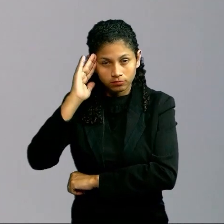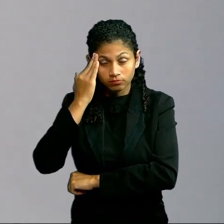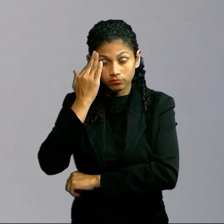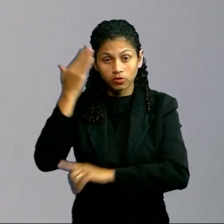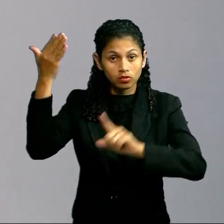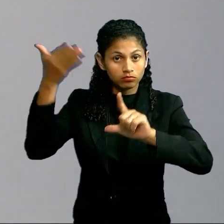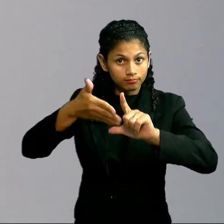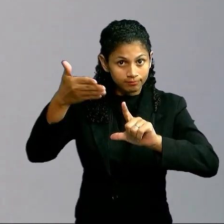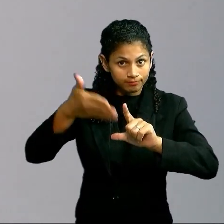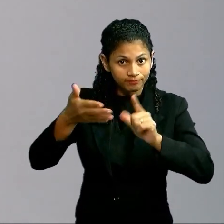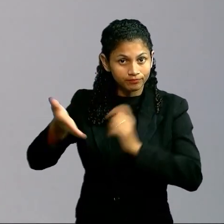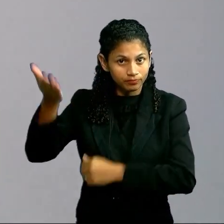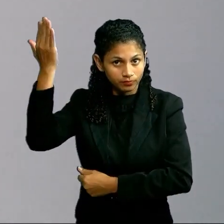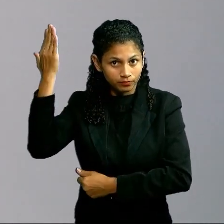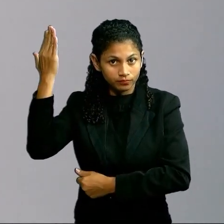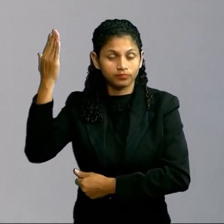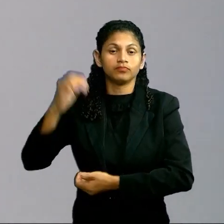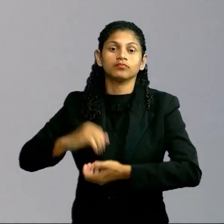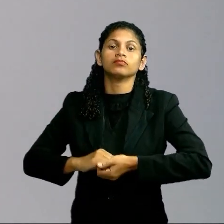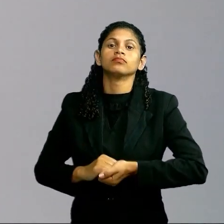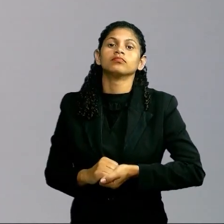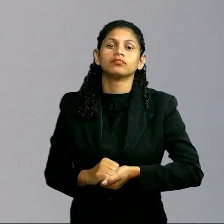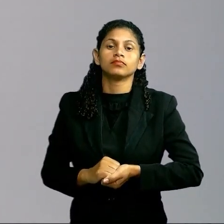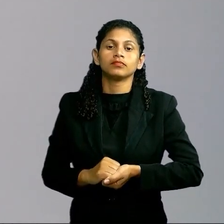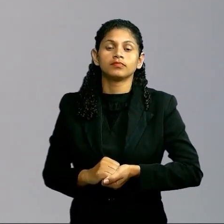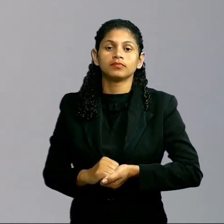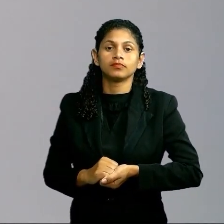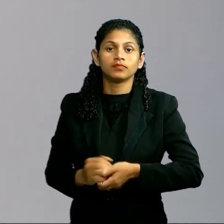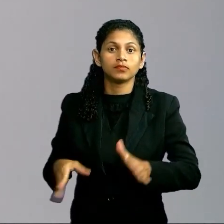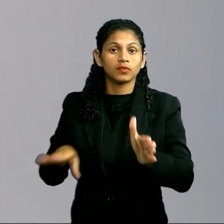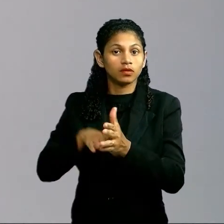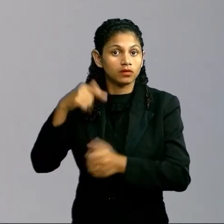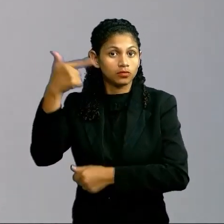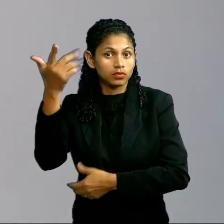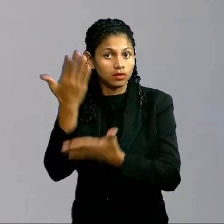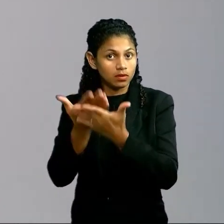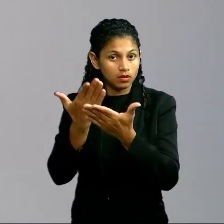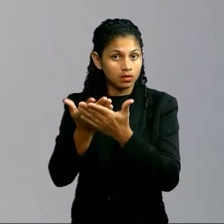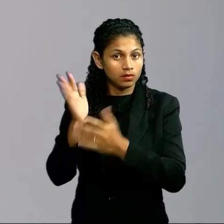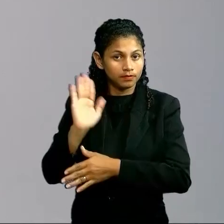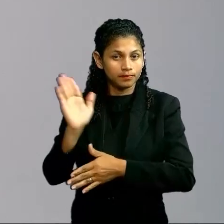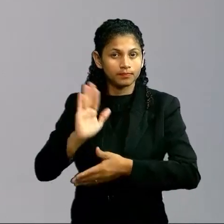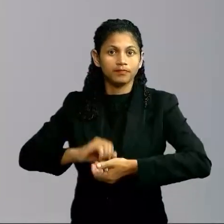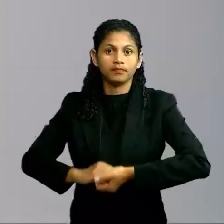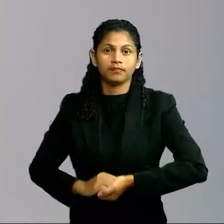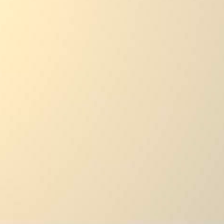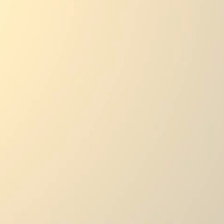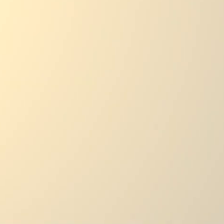outras aulas, fiquem de olho na nossa plataforma e até uma próxima aula. Tchau, tchau!